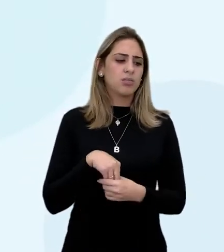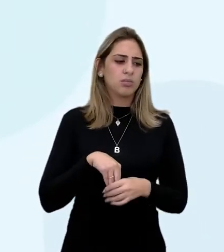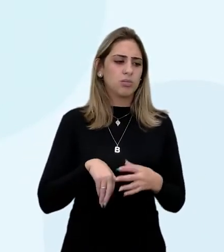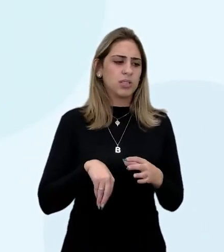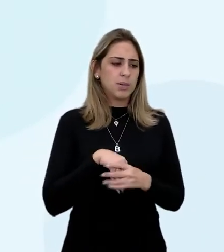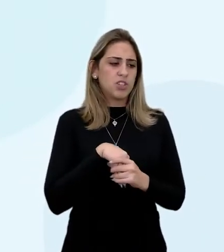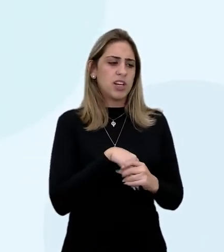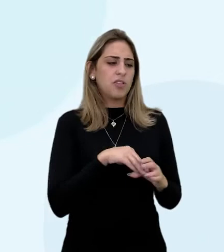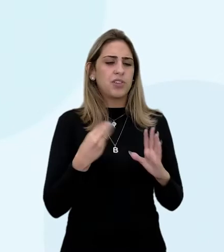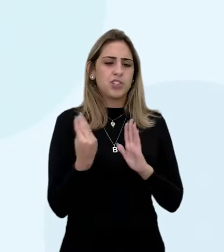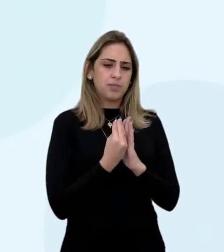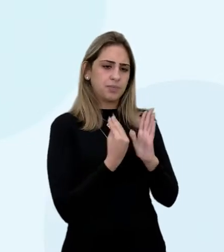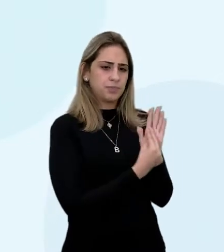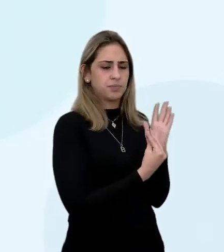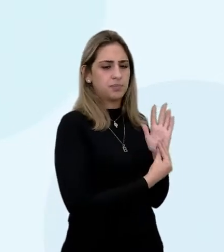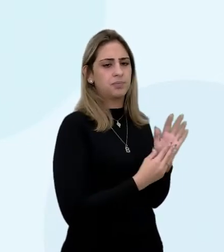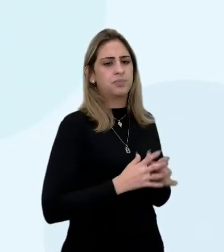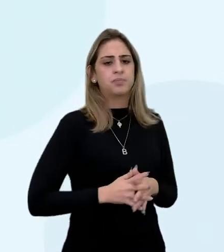socialmente. Então,